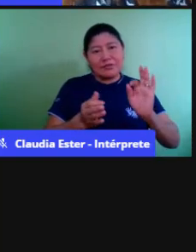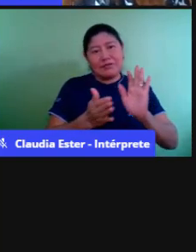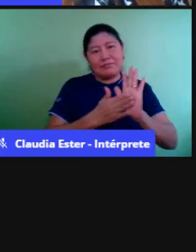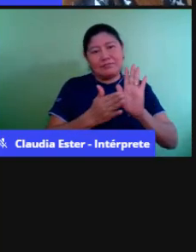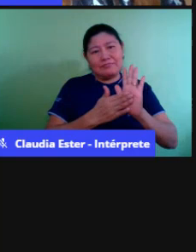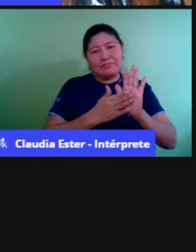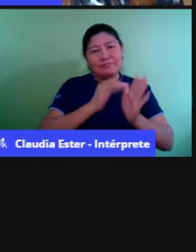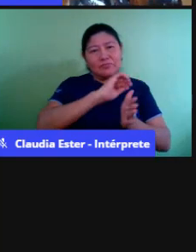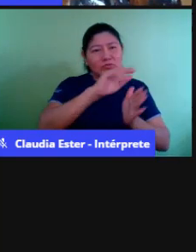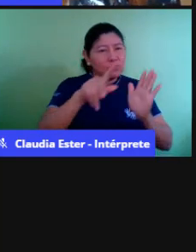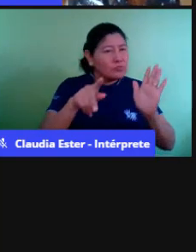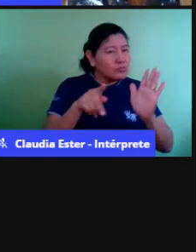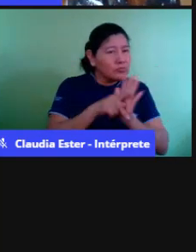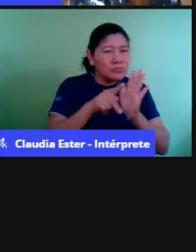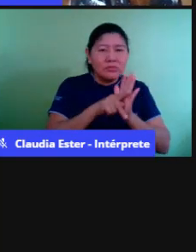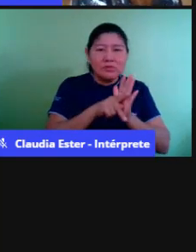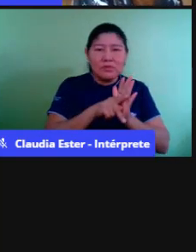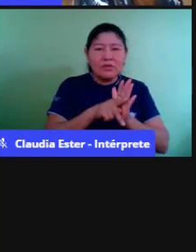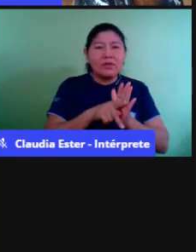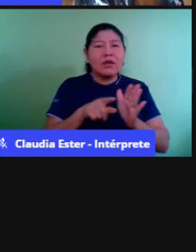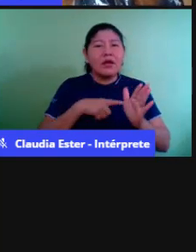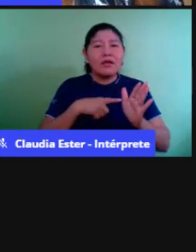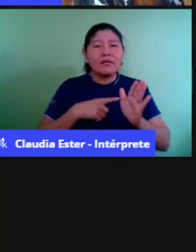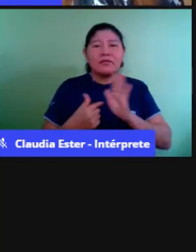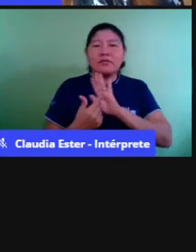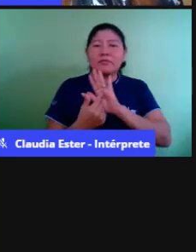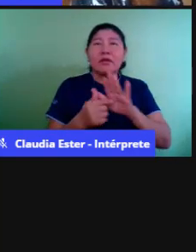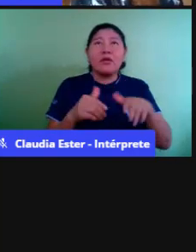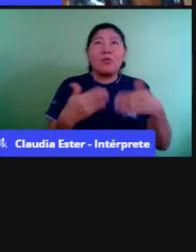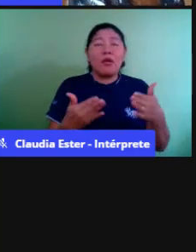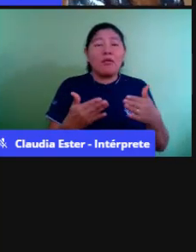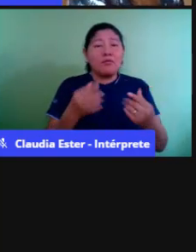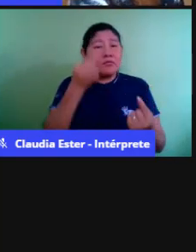observando o interesse da criança por determinado objeto,